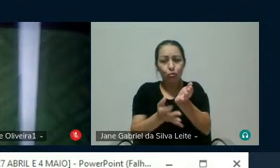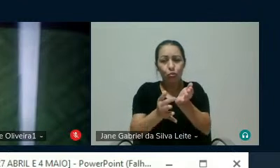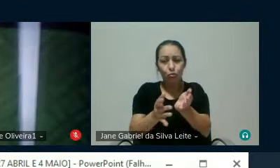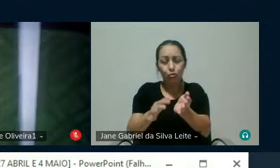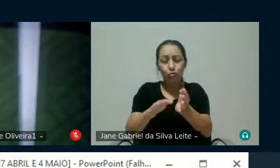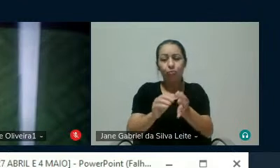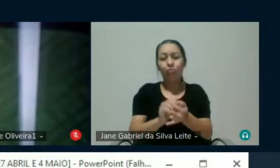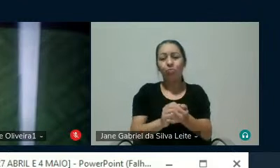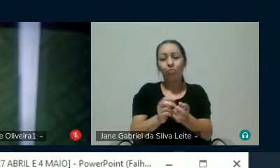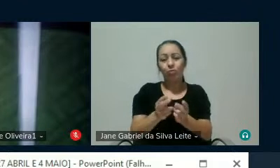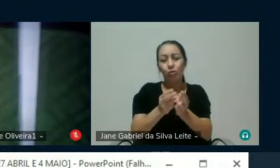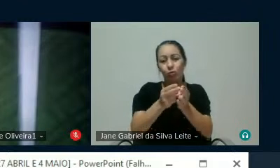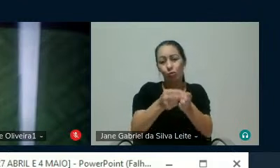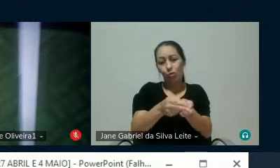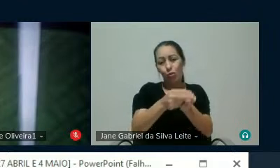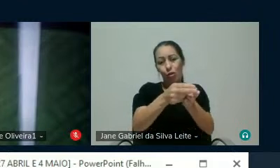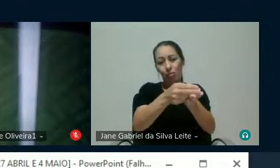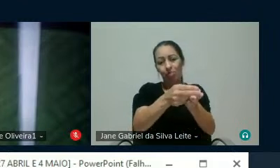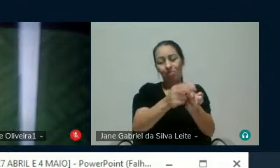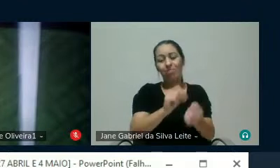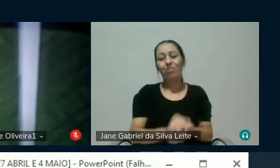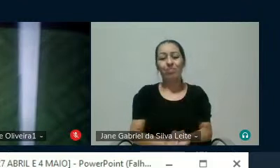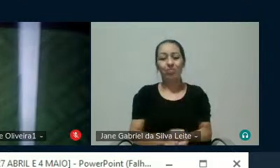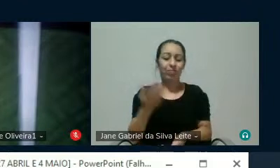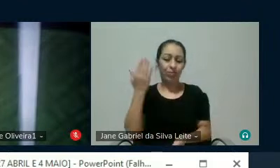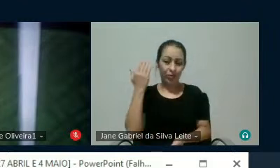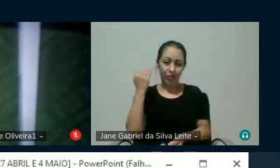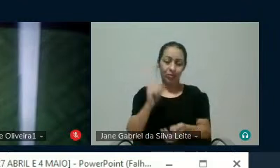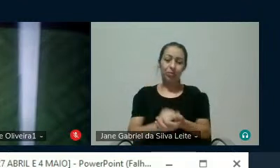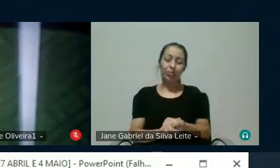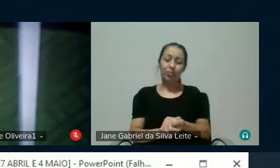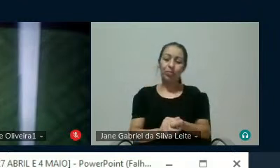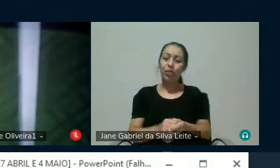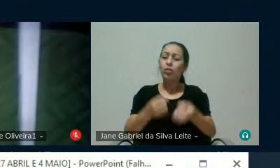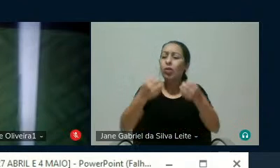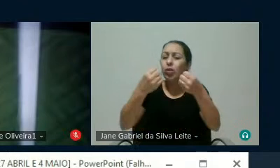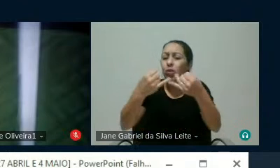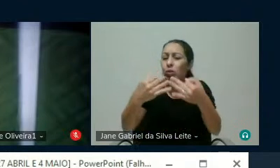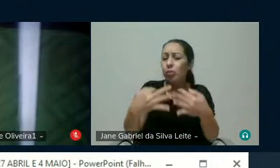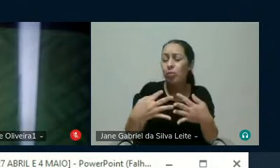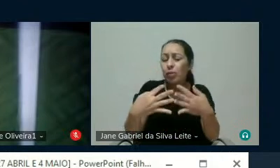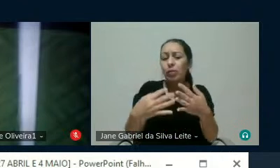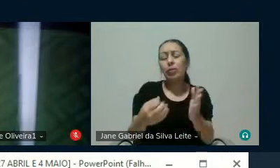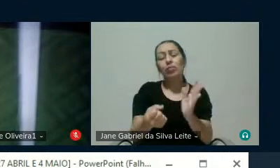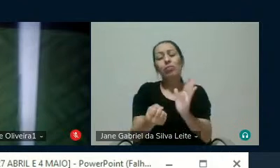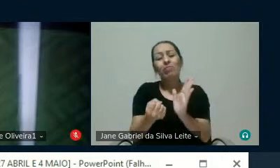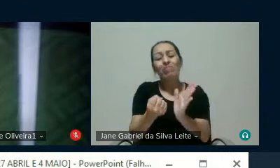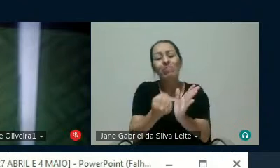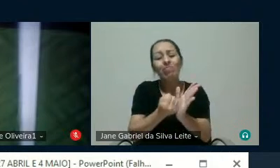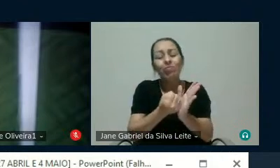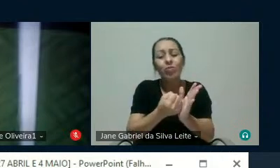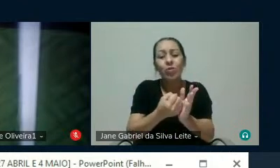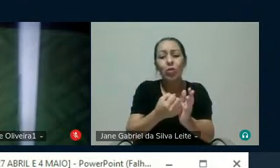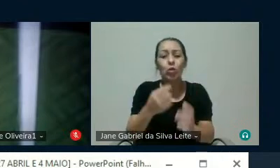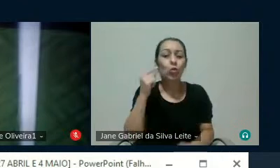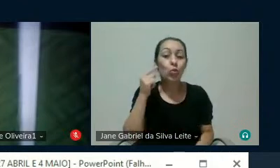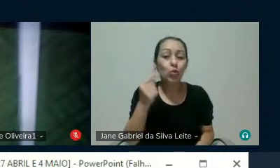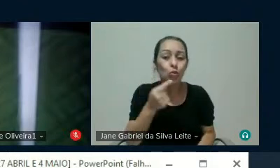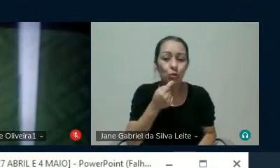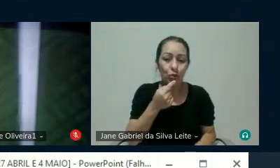forma, assim, com muitos aspectos e marcas culturais surdas, então é bastante interessante. Vejam que foi inspirado numa